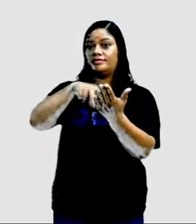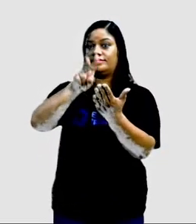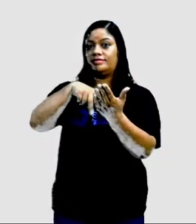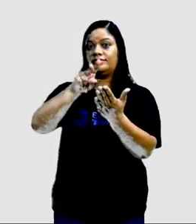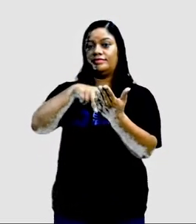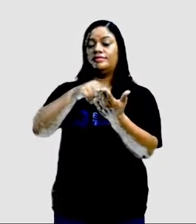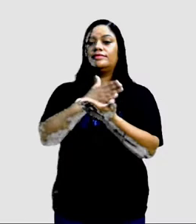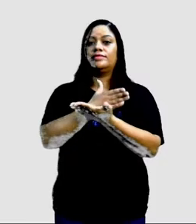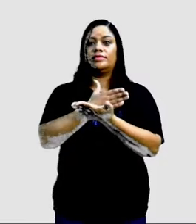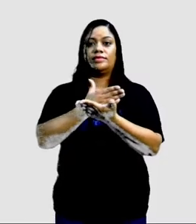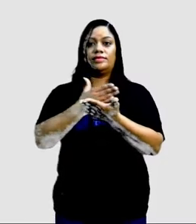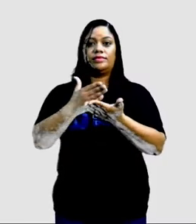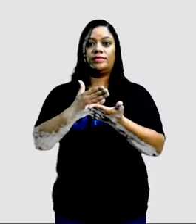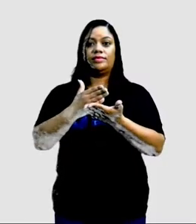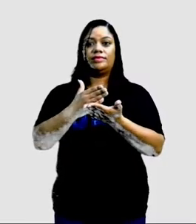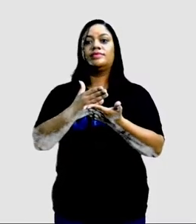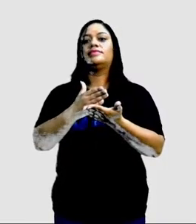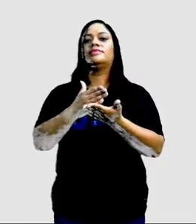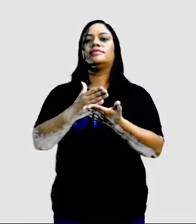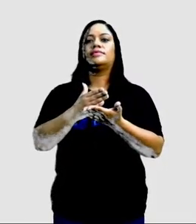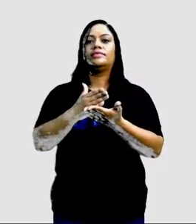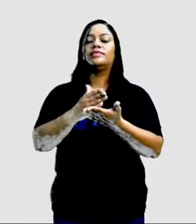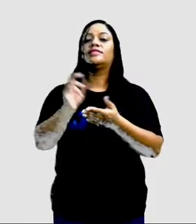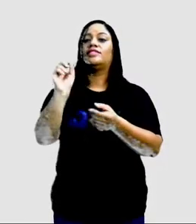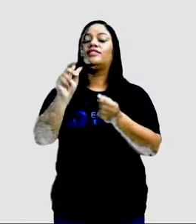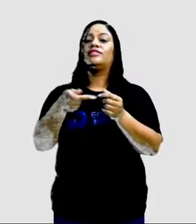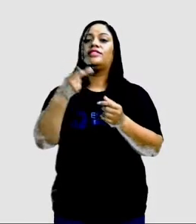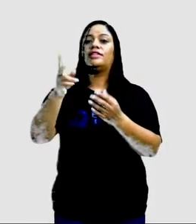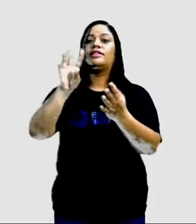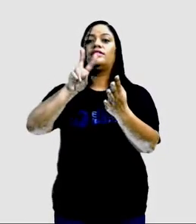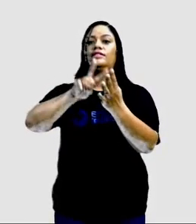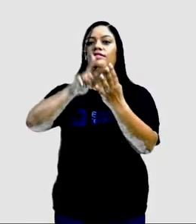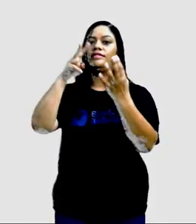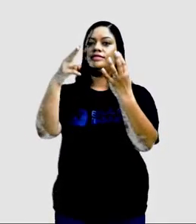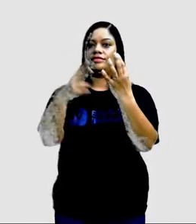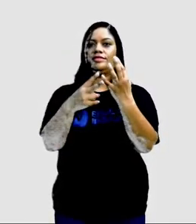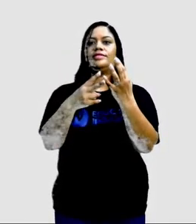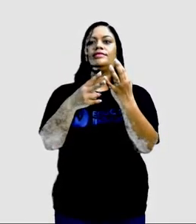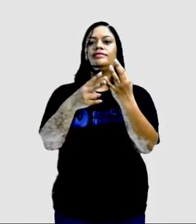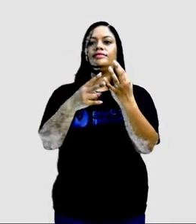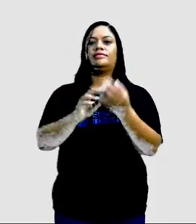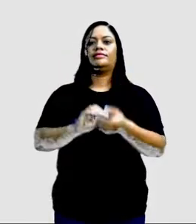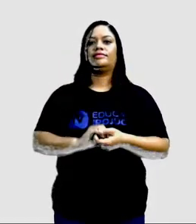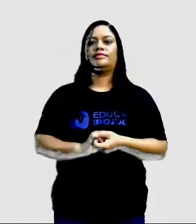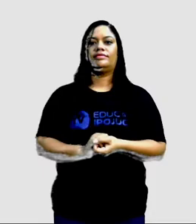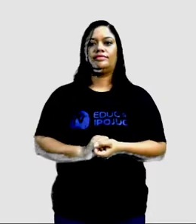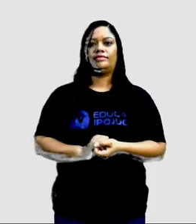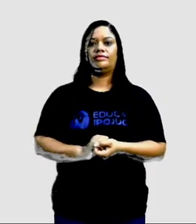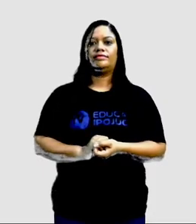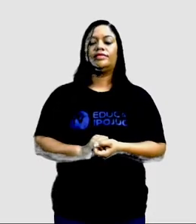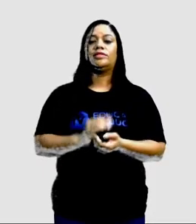nós começamos falando com as vogais. Aqui, Hércules, falei a letra E.